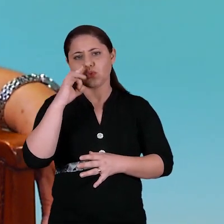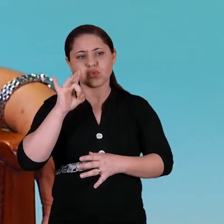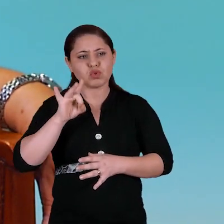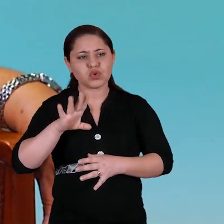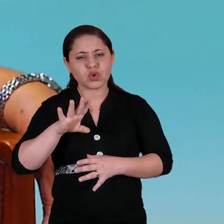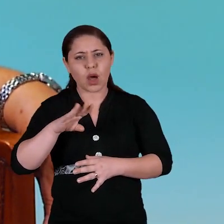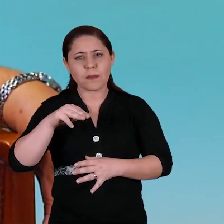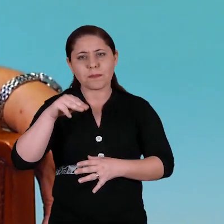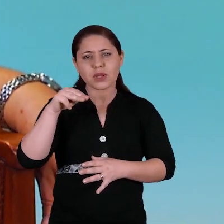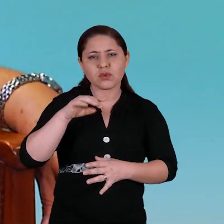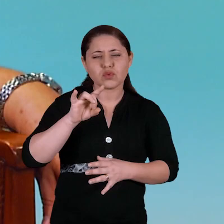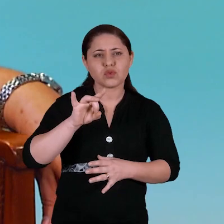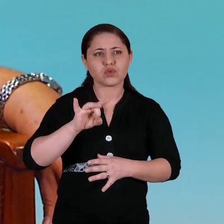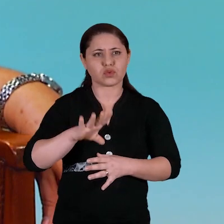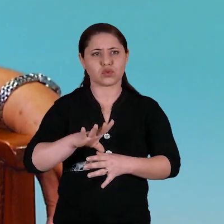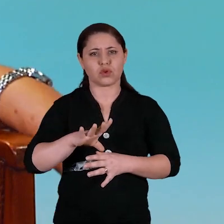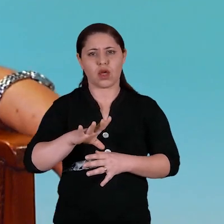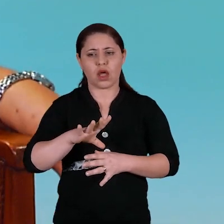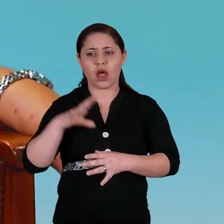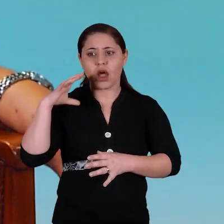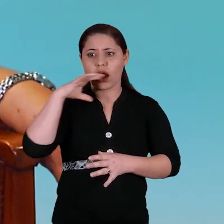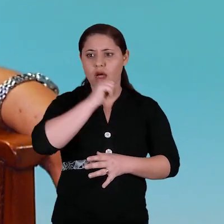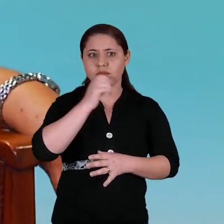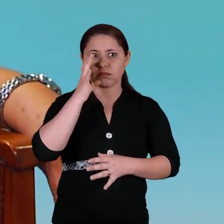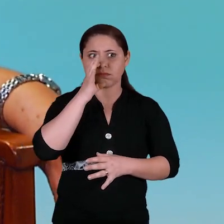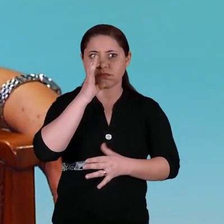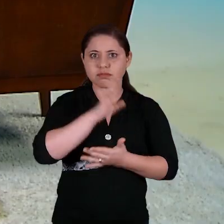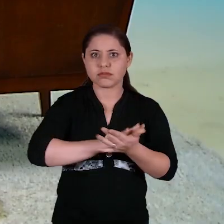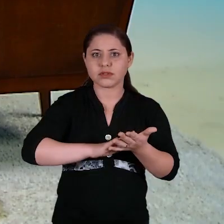tão rápido que a gente nem vê, sabe? E eles, assim,